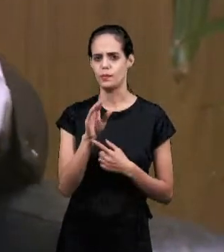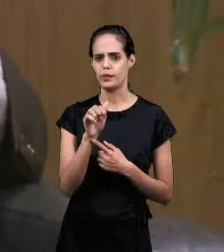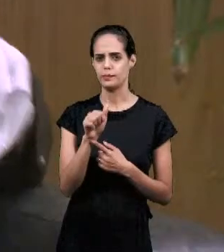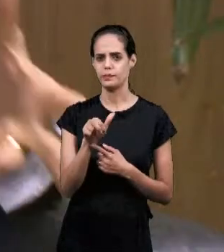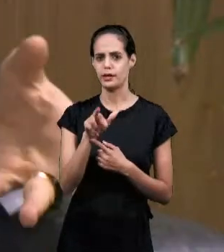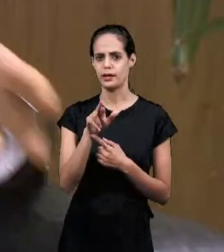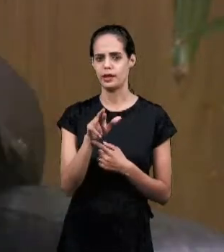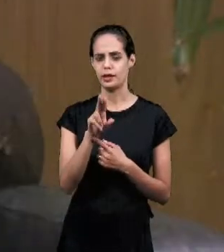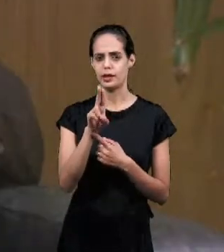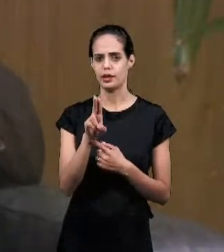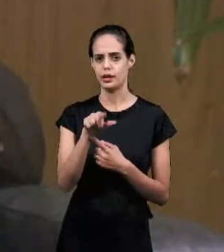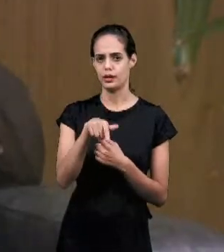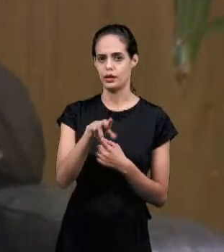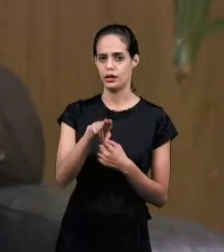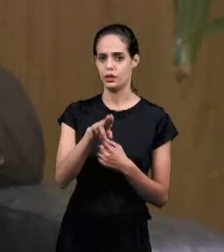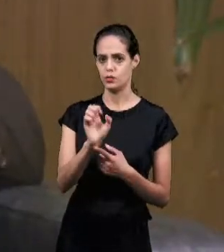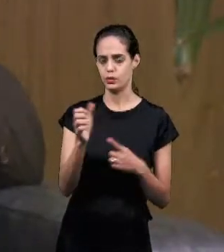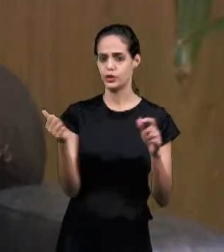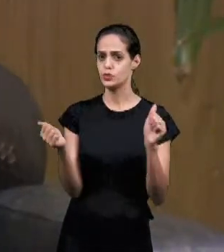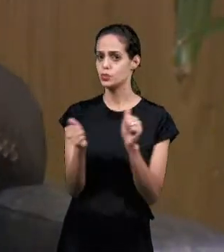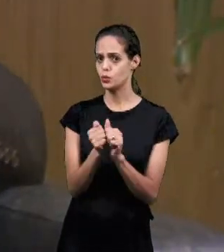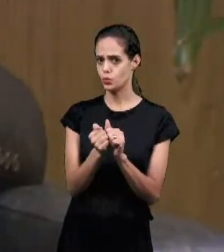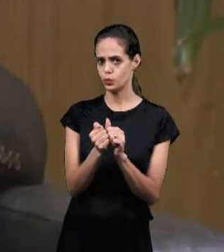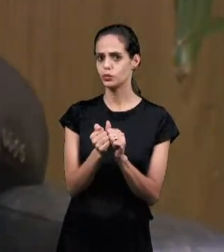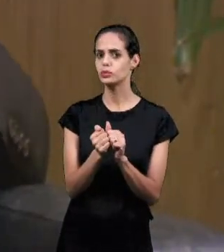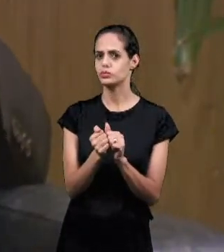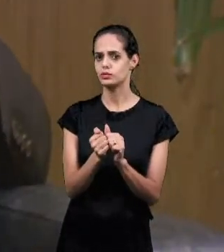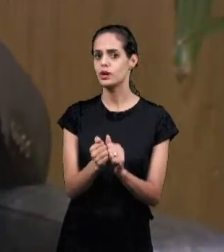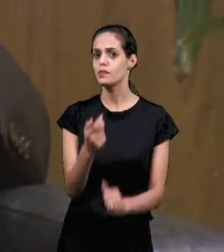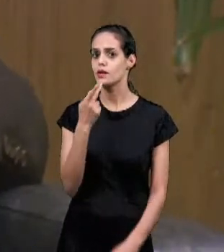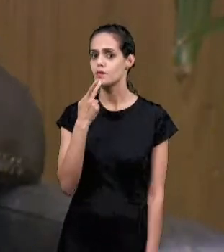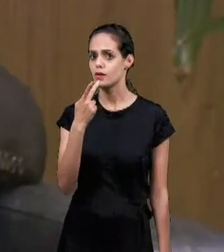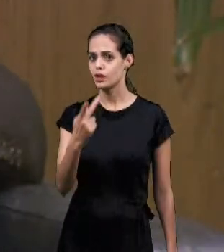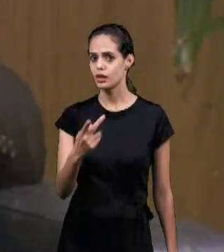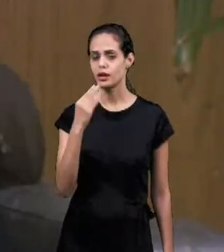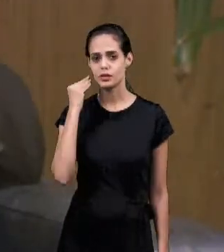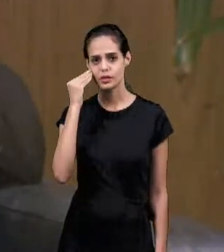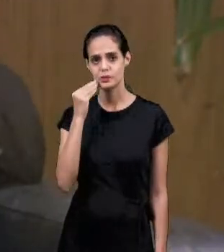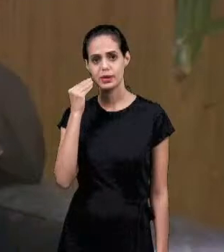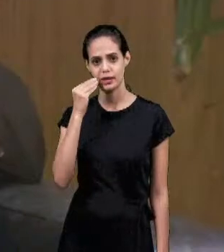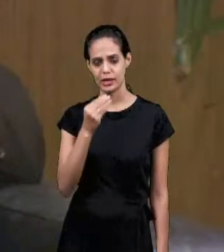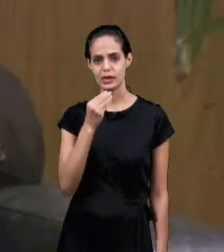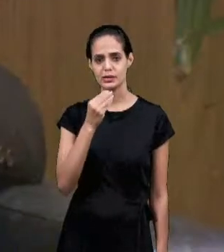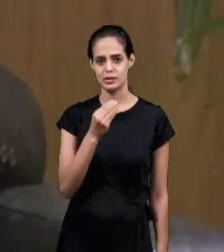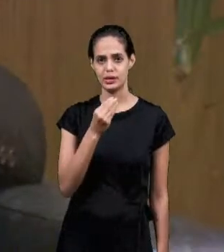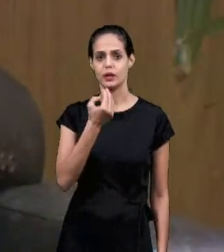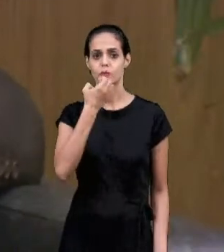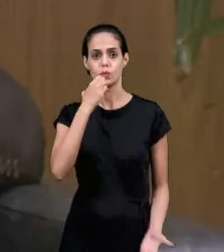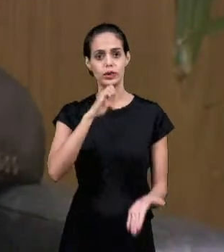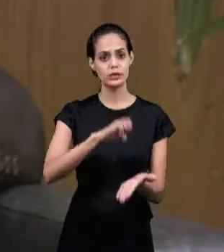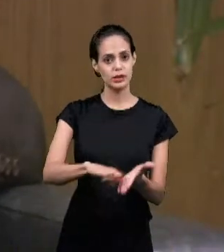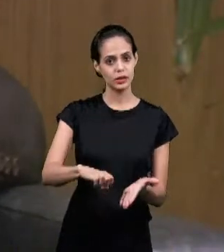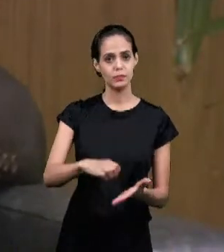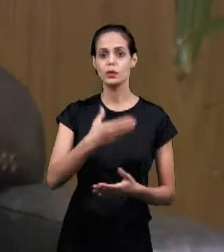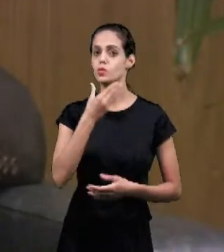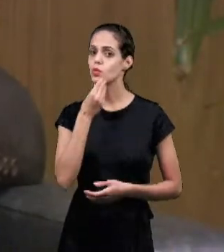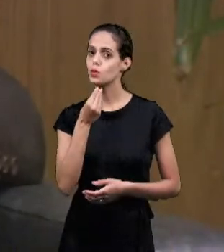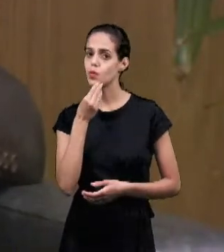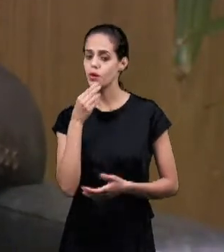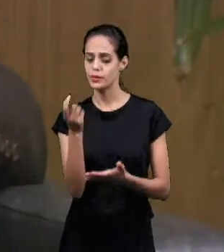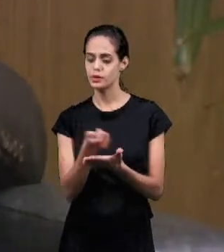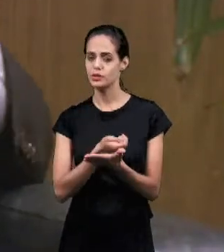esteve junto. Ele foi companheiro dele. Então, nós vamos contar a experiência do escriba. Não vamos contar a experiência de Jeremias. Vamos contar a experiência